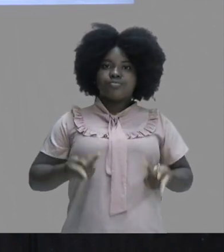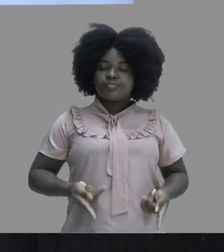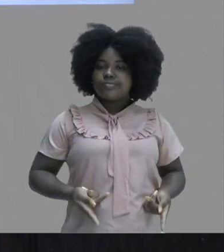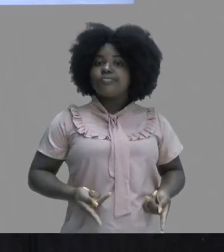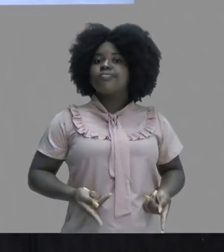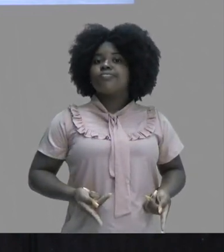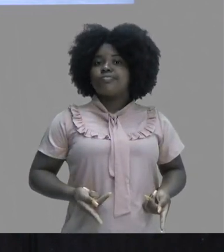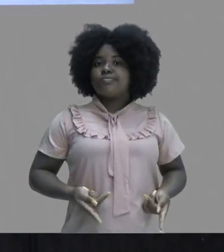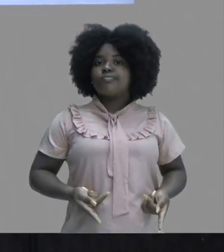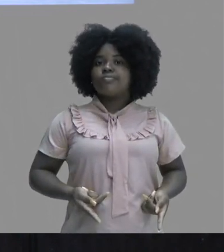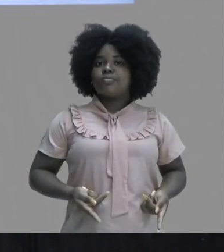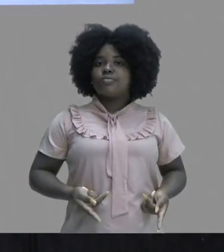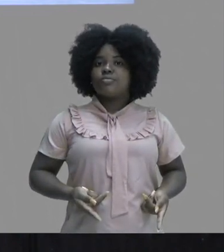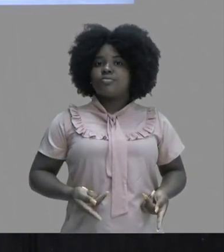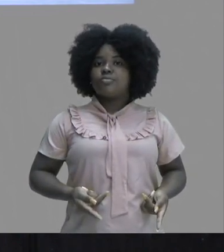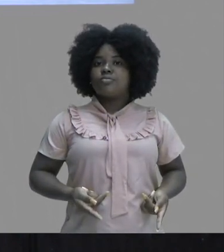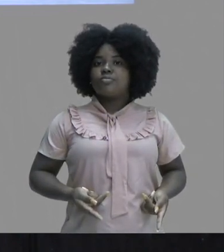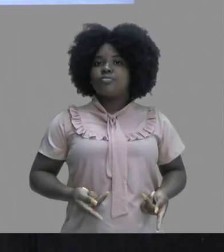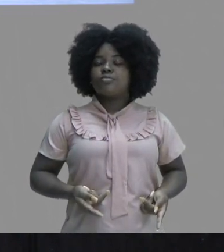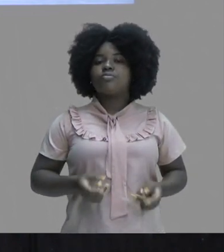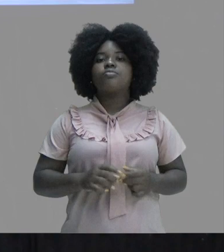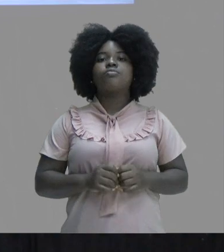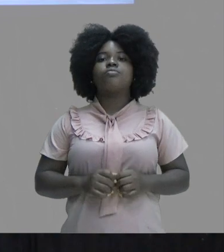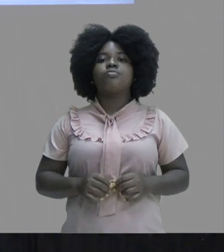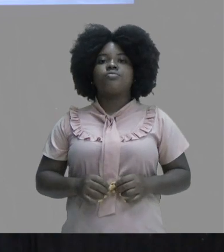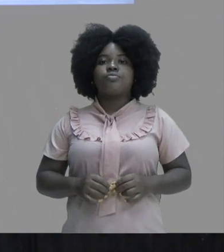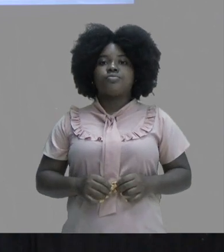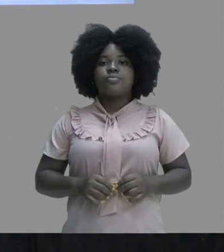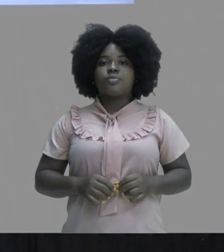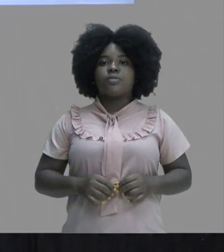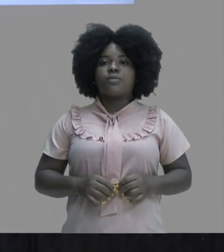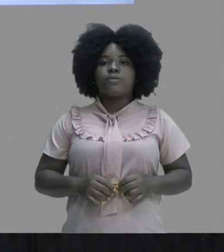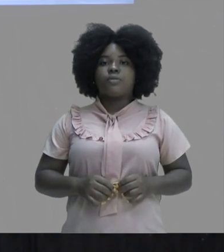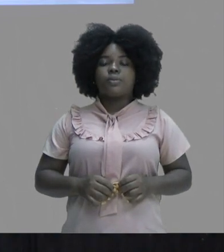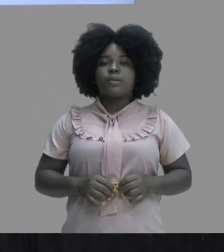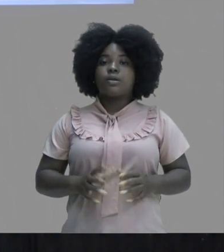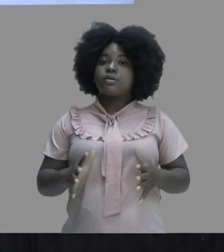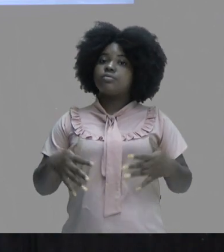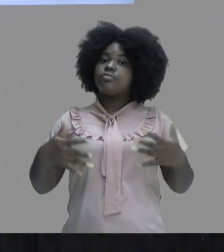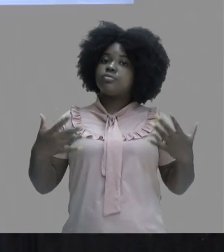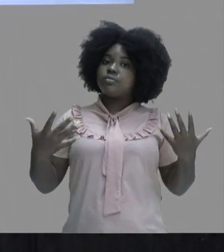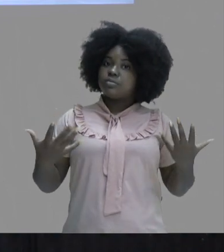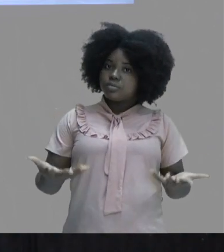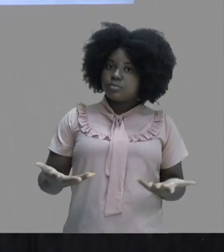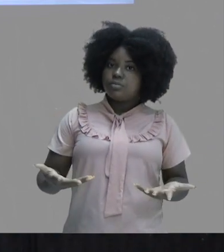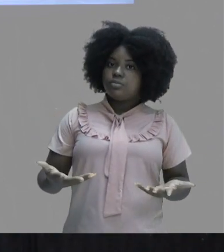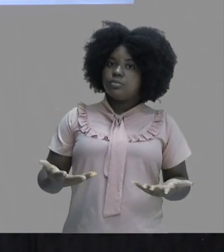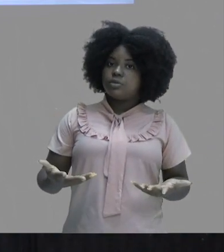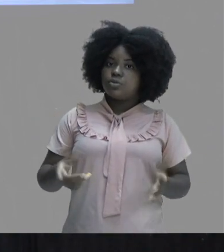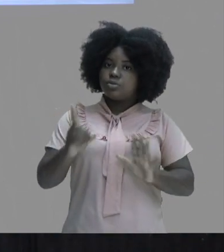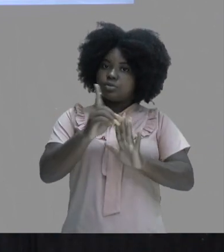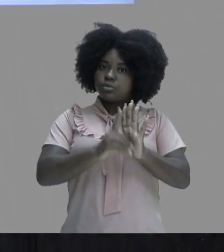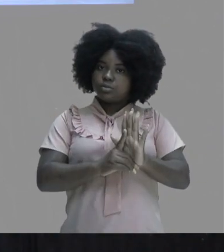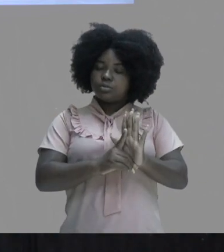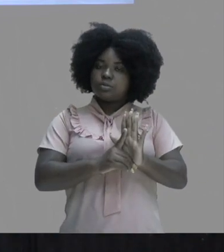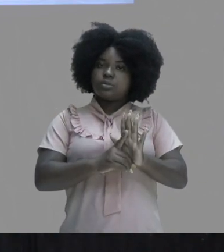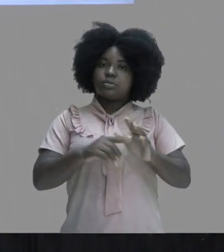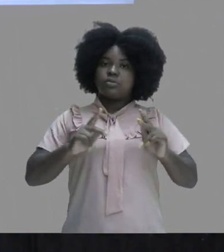e julgar as pessoas sem que haja garantias legais. Isso é o que os direitos